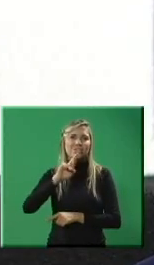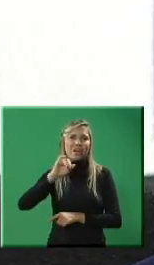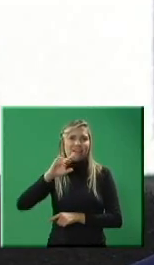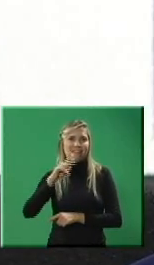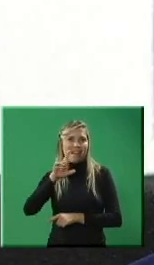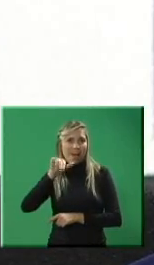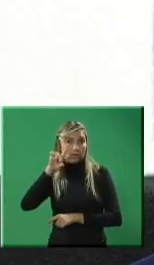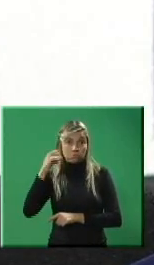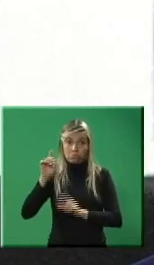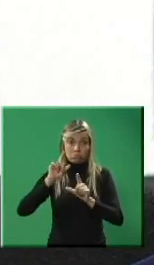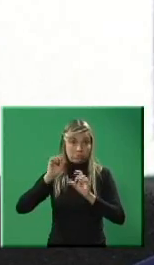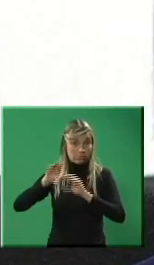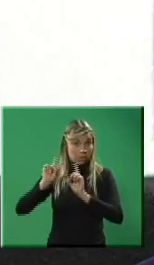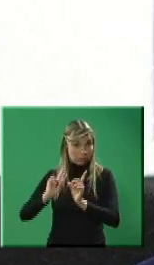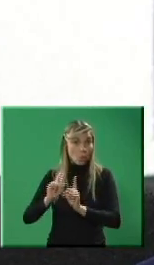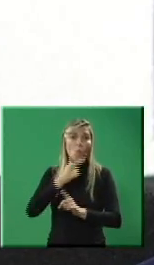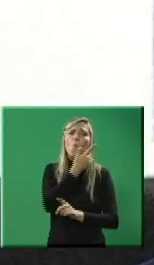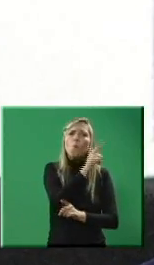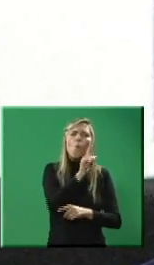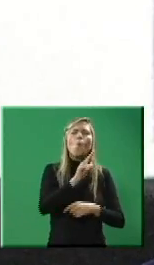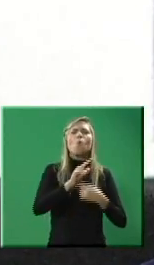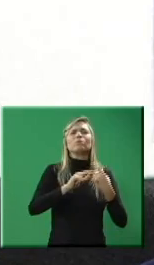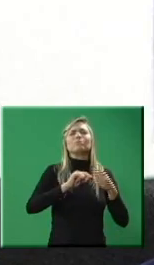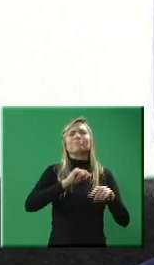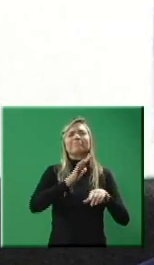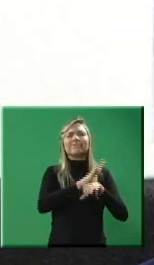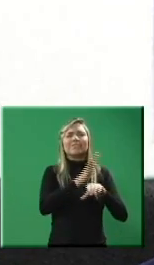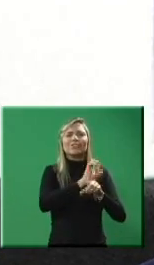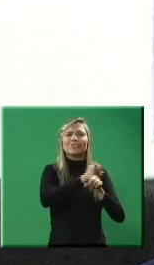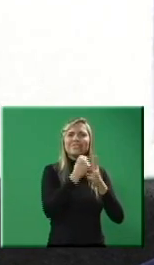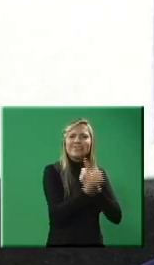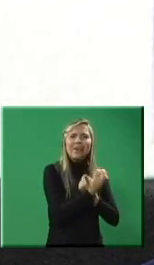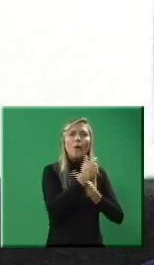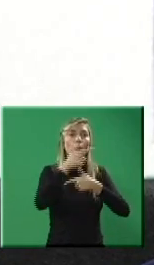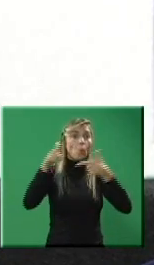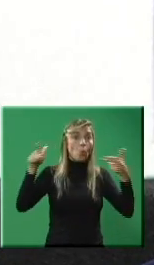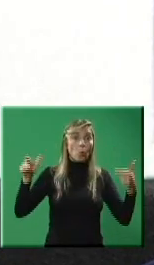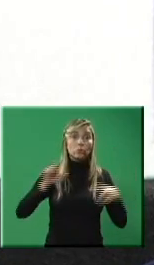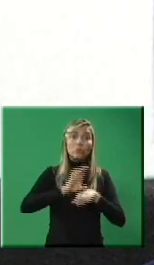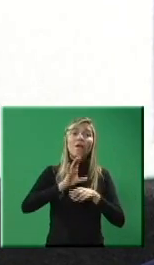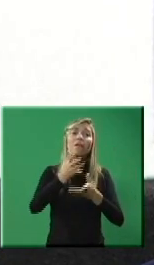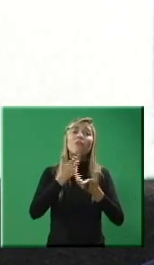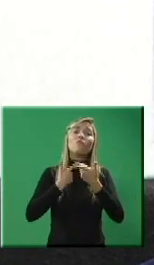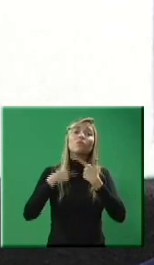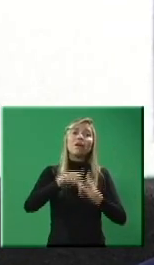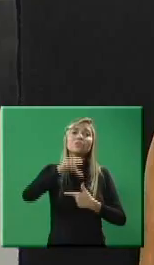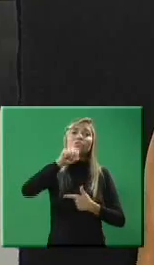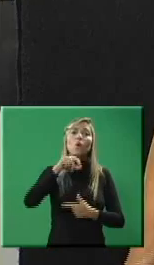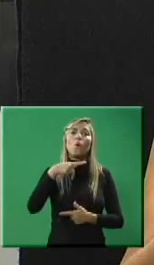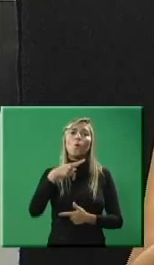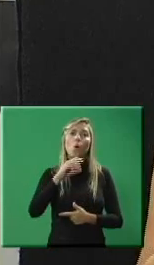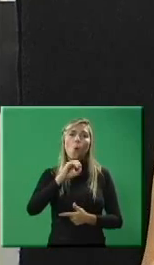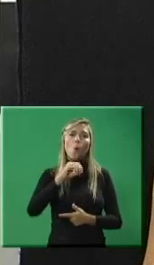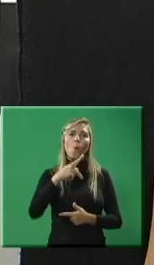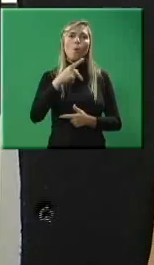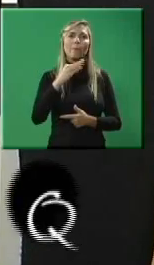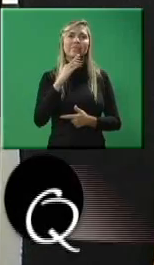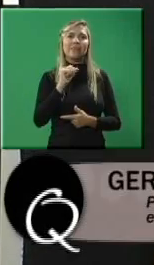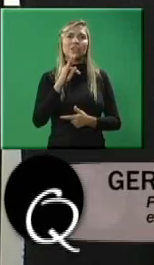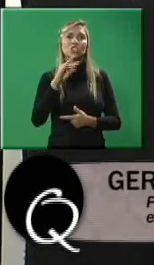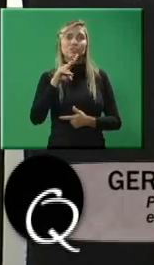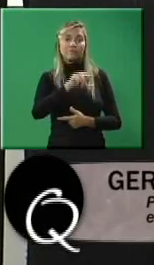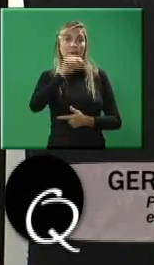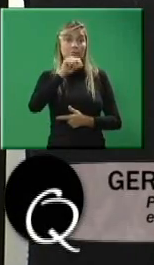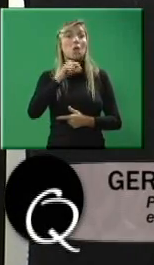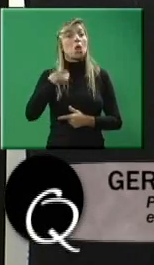pessoas, como o curso de serviço social e outros, eles têm buscado essa disciplina como optativa. Eu acredito que